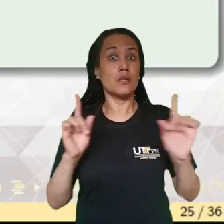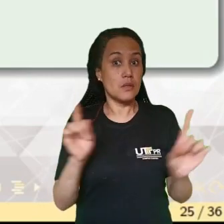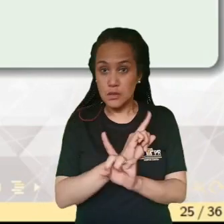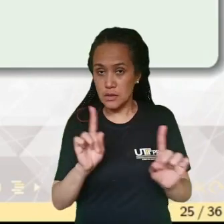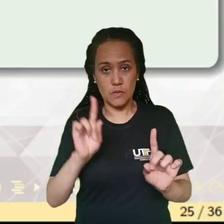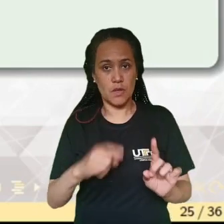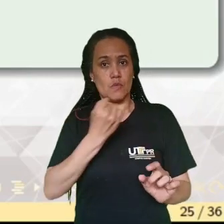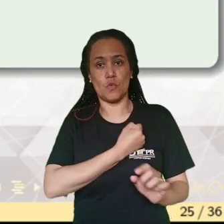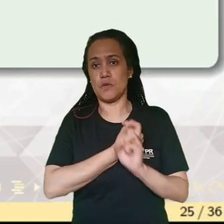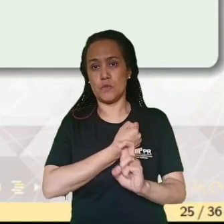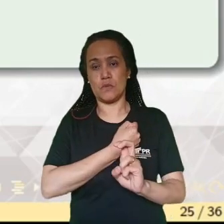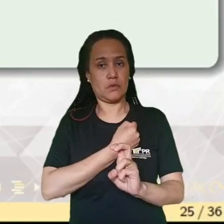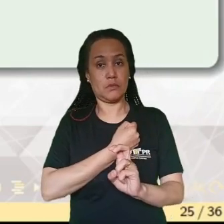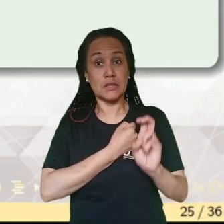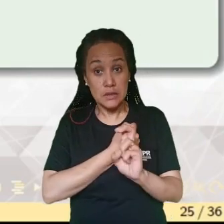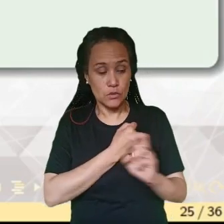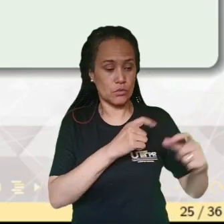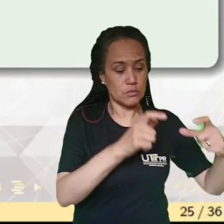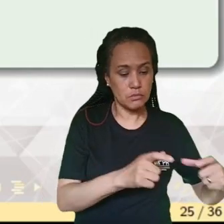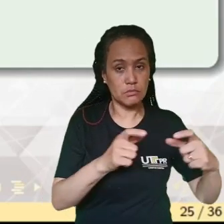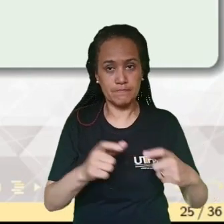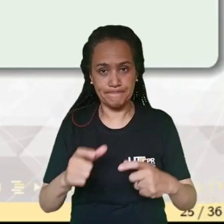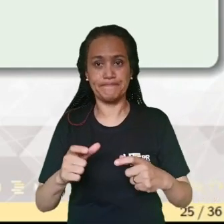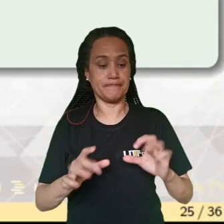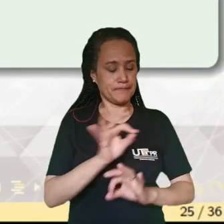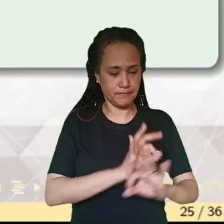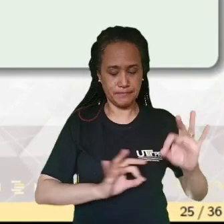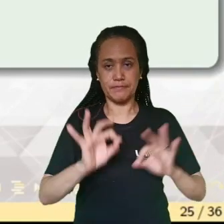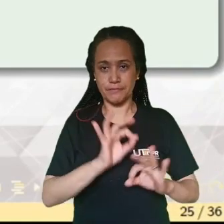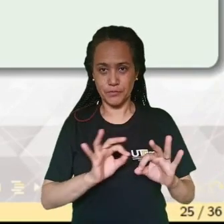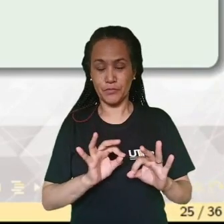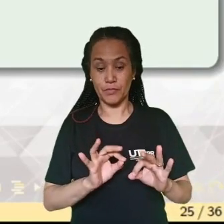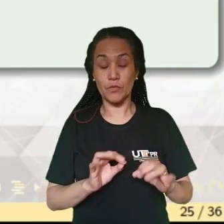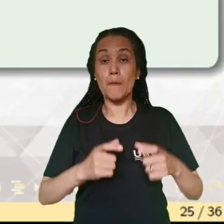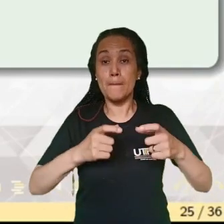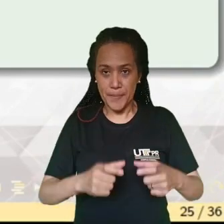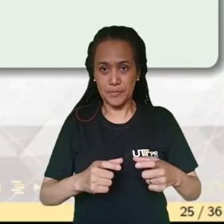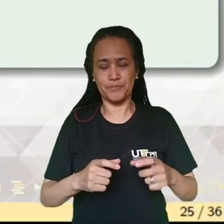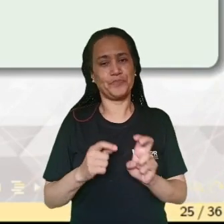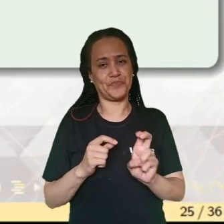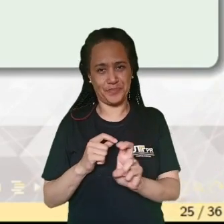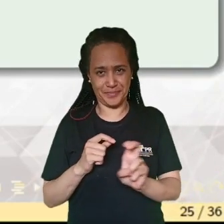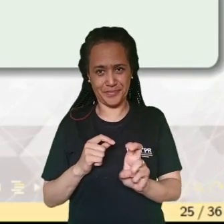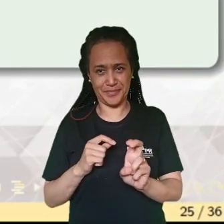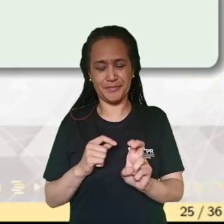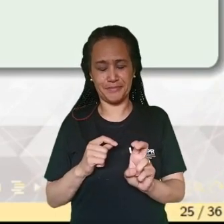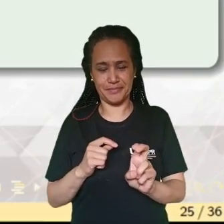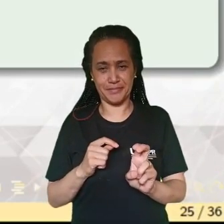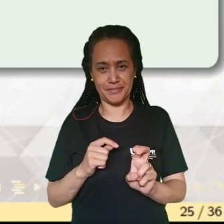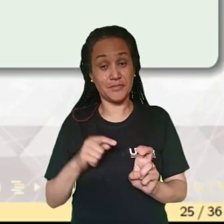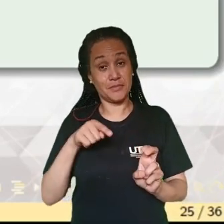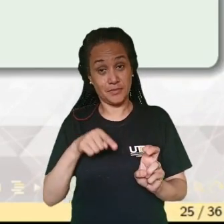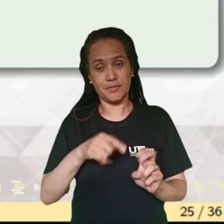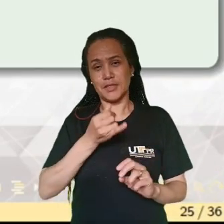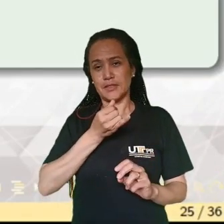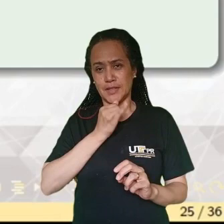o número 5. Cuidado com isso. Ele está organizado e a posição dele está na quinta posição. Neste